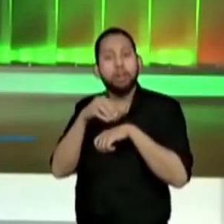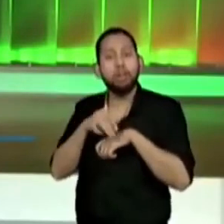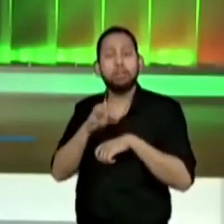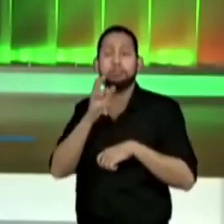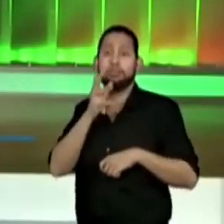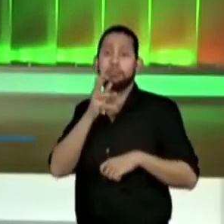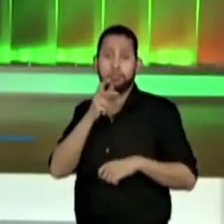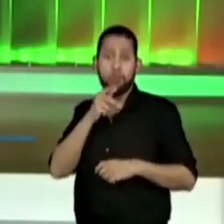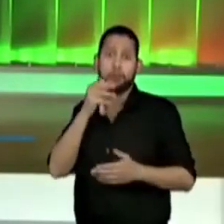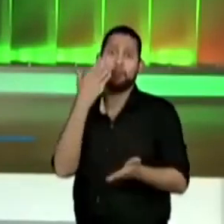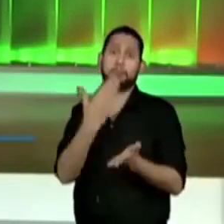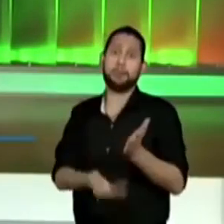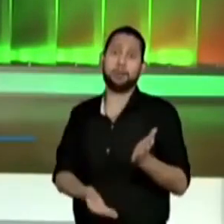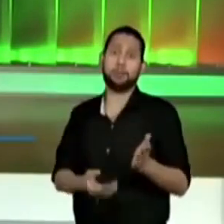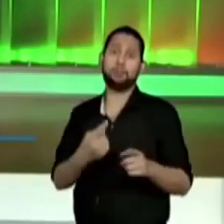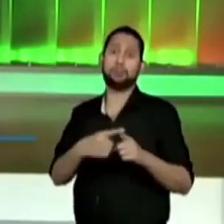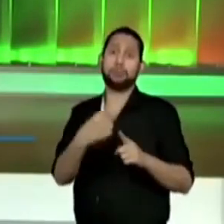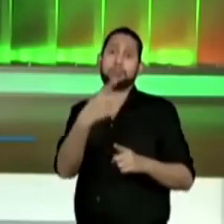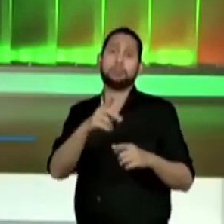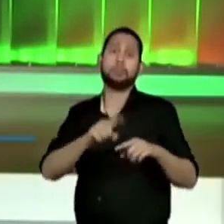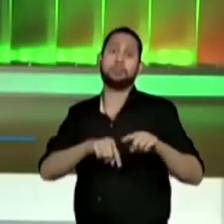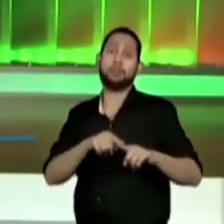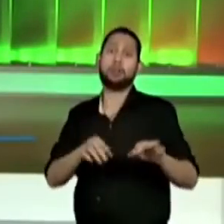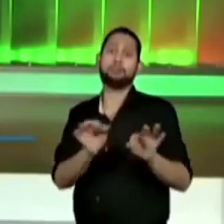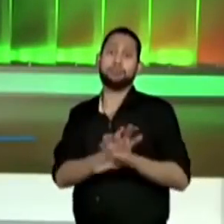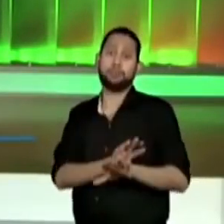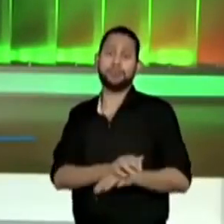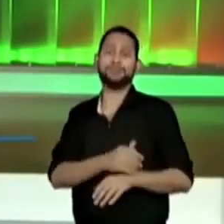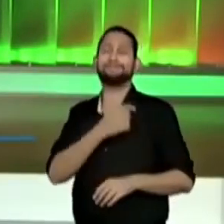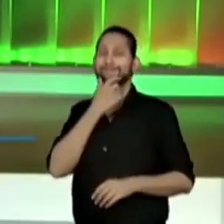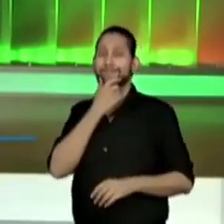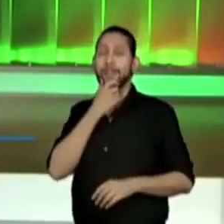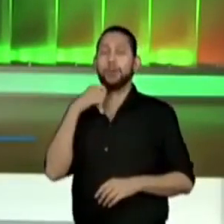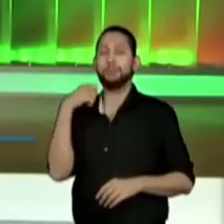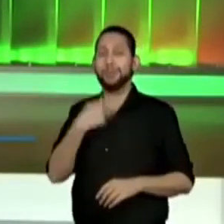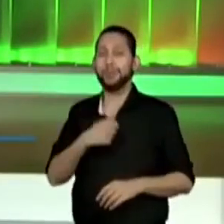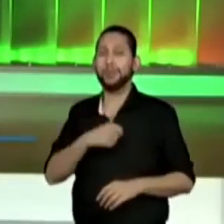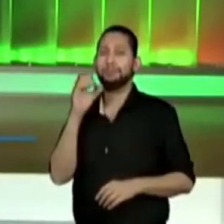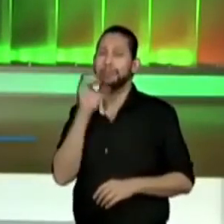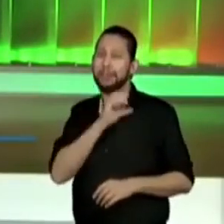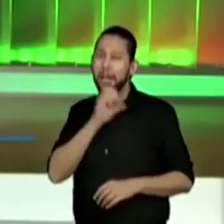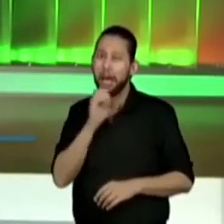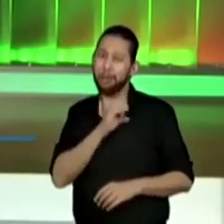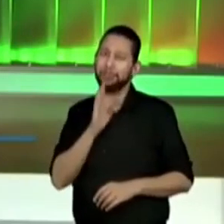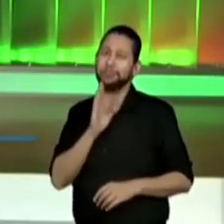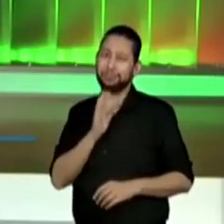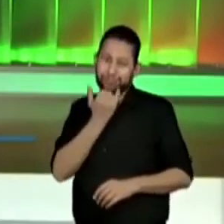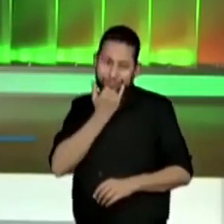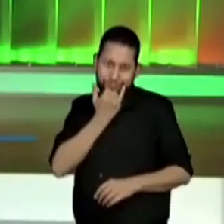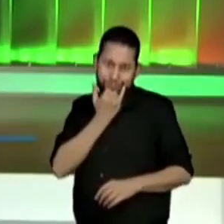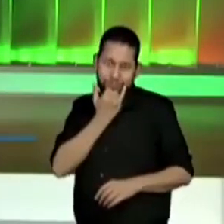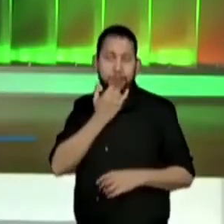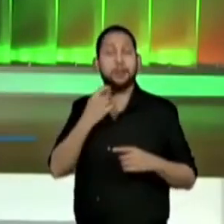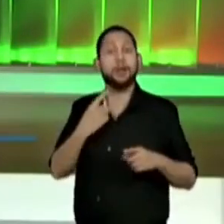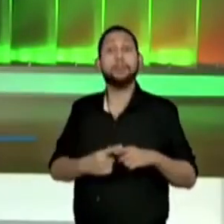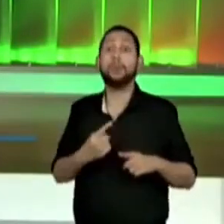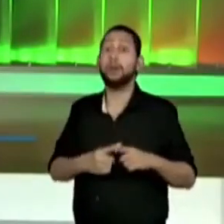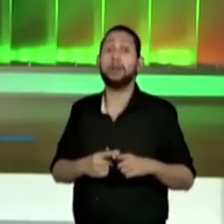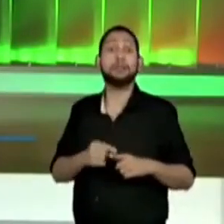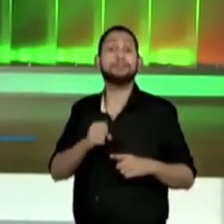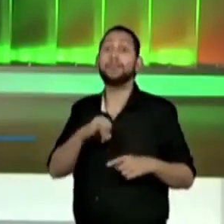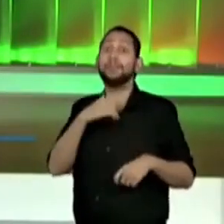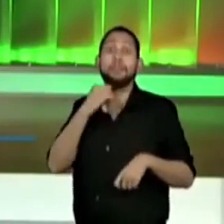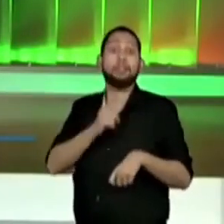exercícios que constam no material do aprender sempre por isso eu precisei dar essa acelerada ok Porque senão a gente vai